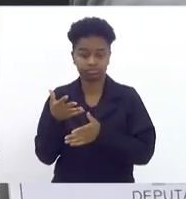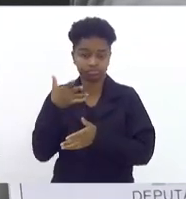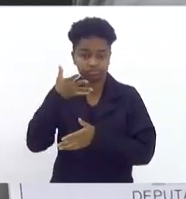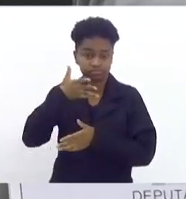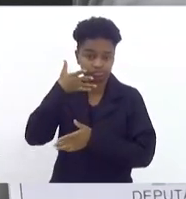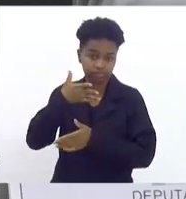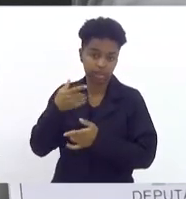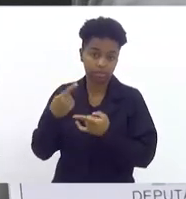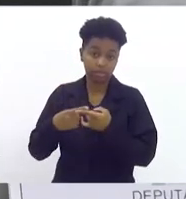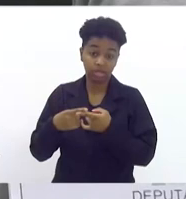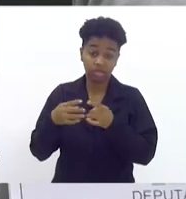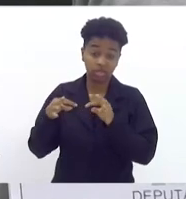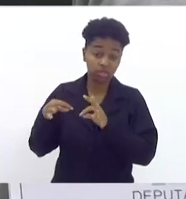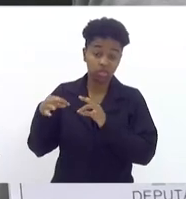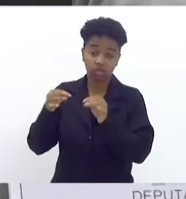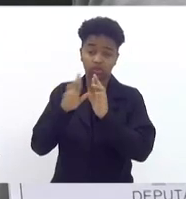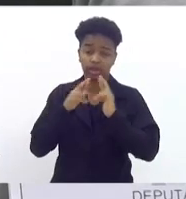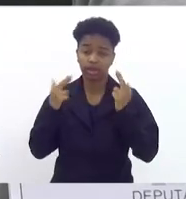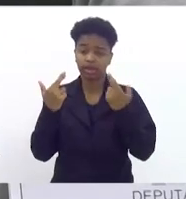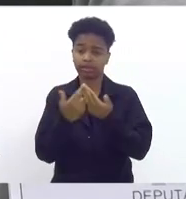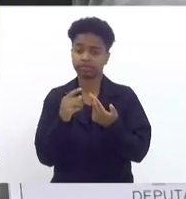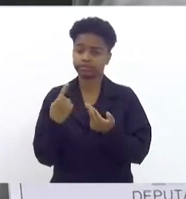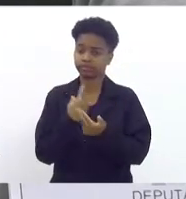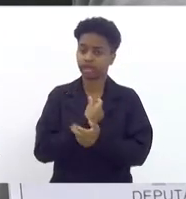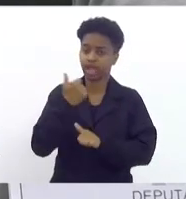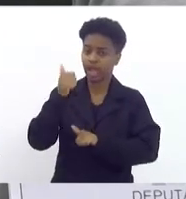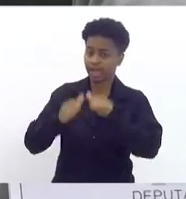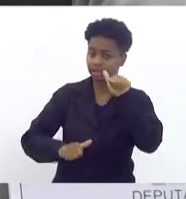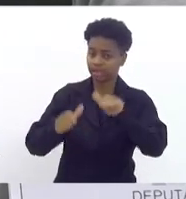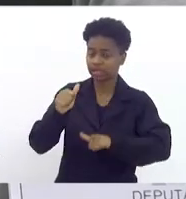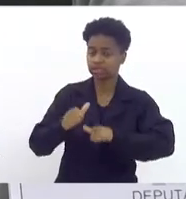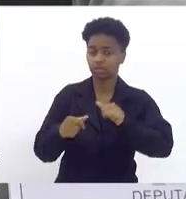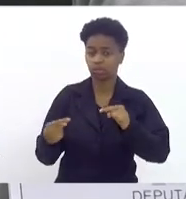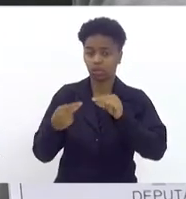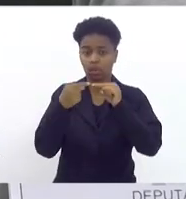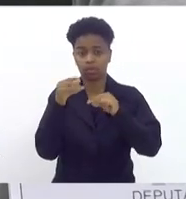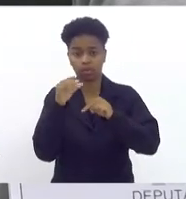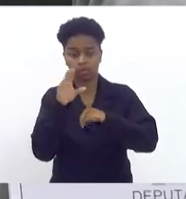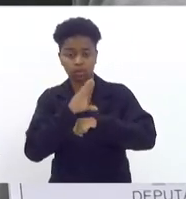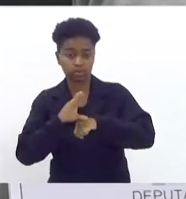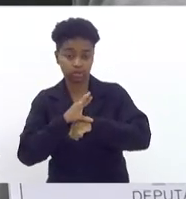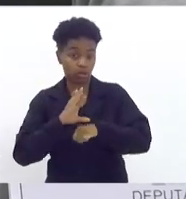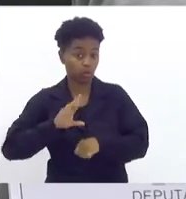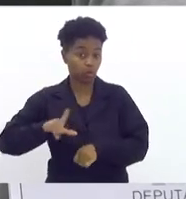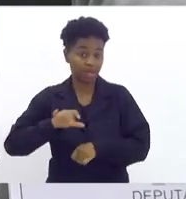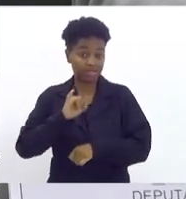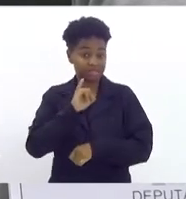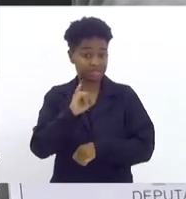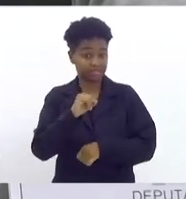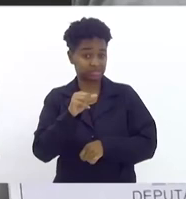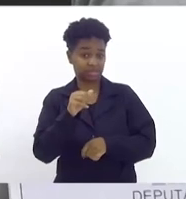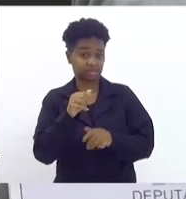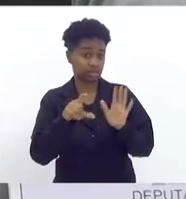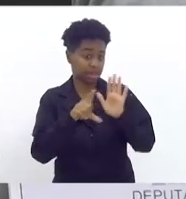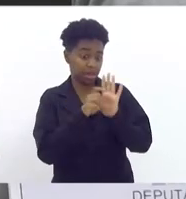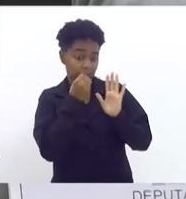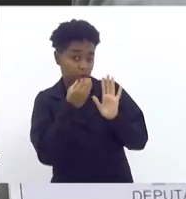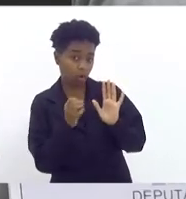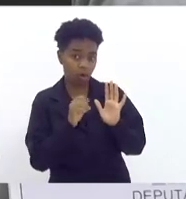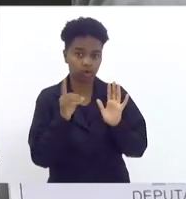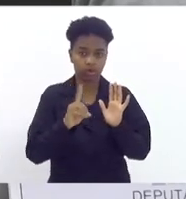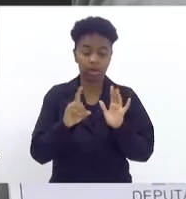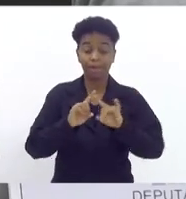basicamente todas as sessões nós dizemos, nós analisamos constitucionalidade não mérito, mas quando nós analisamos vício